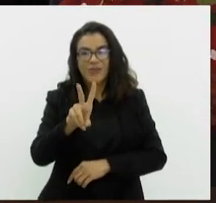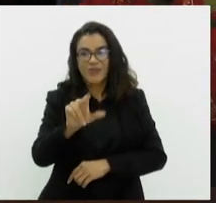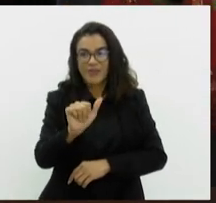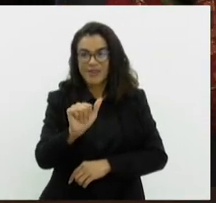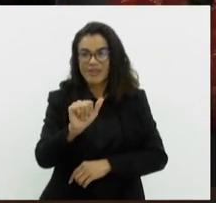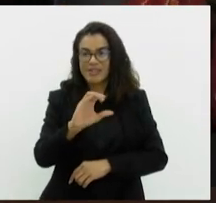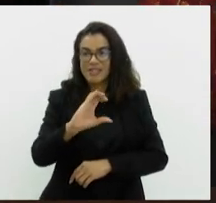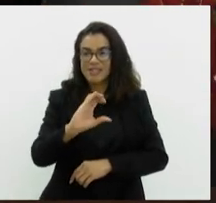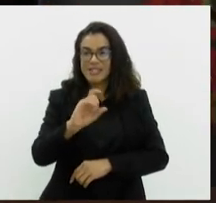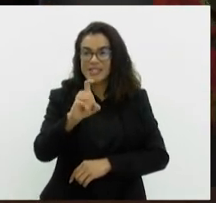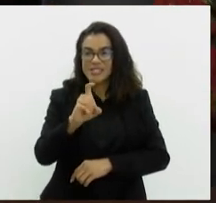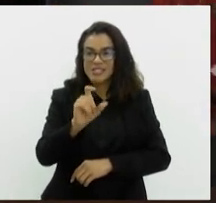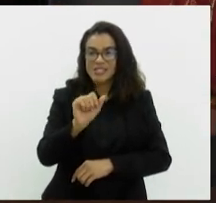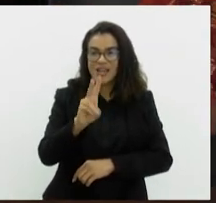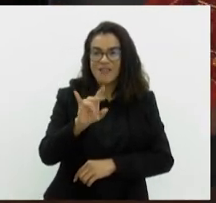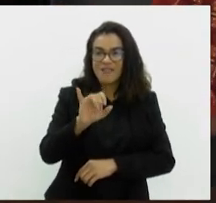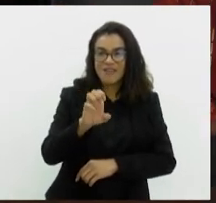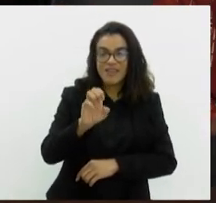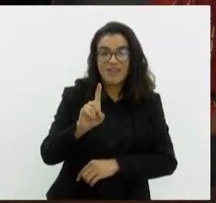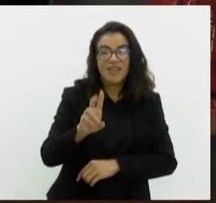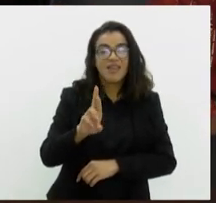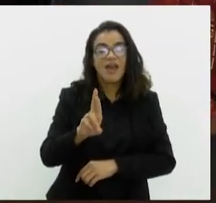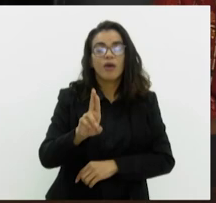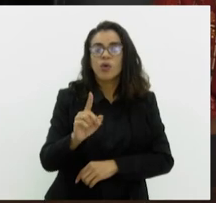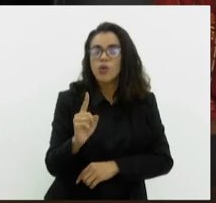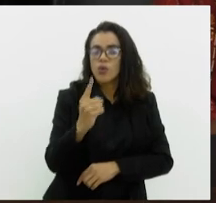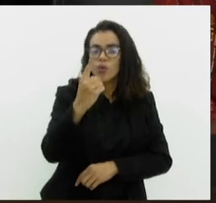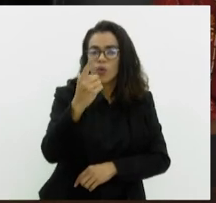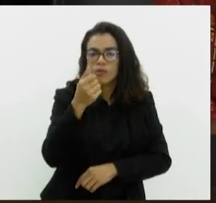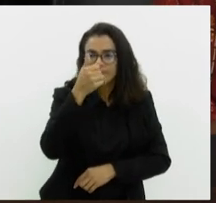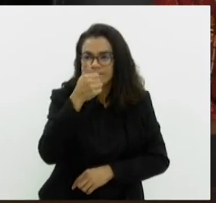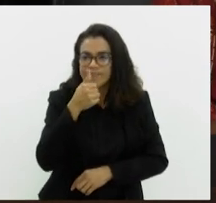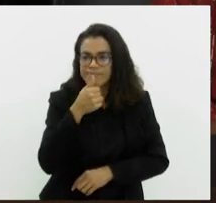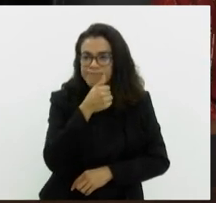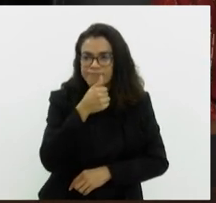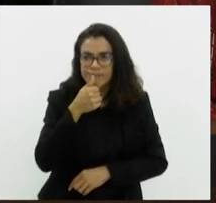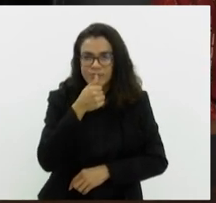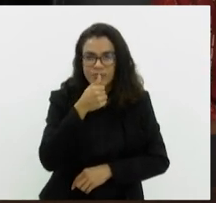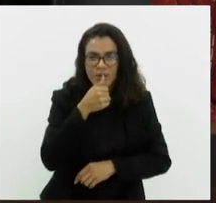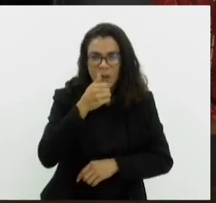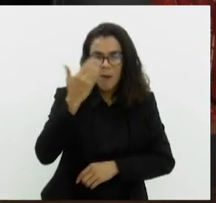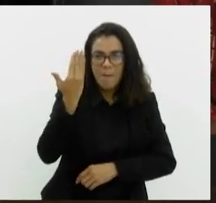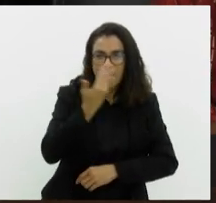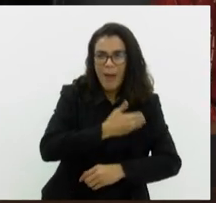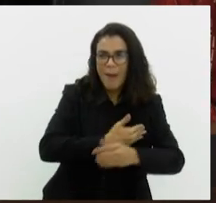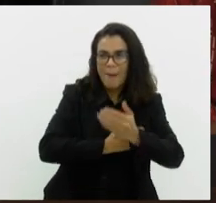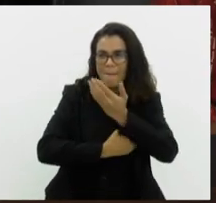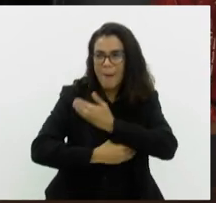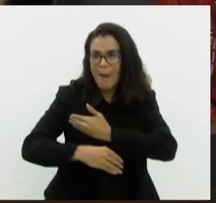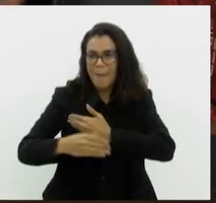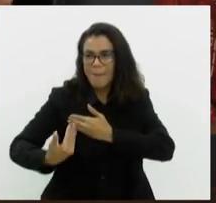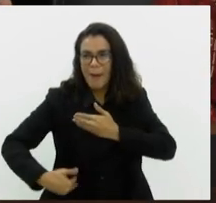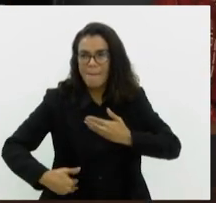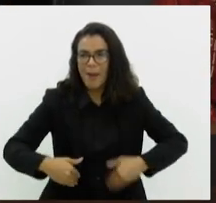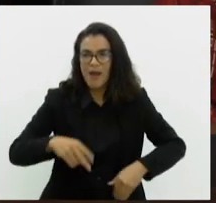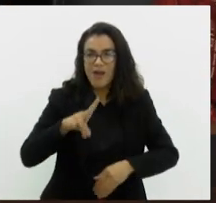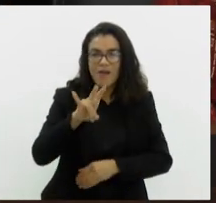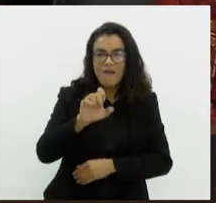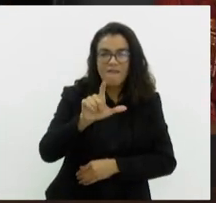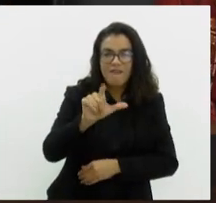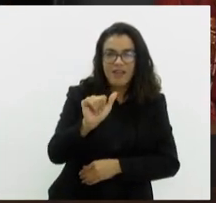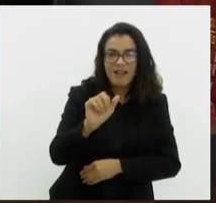Ele foi o único a ser sacrificado, espalhado, em Vila Rica, Ouro Preto.